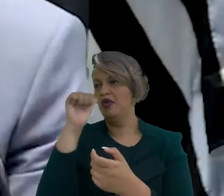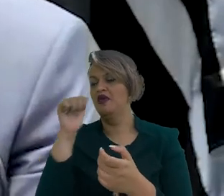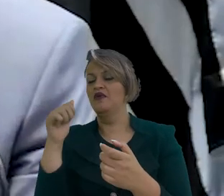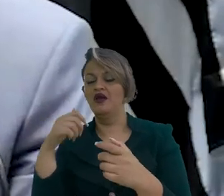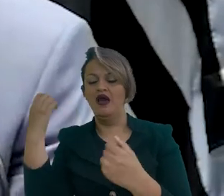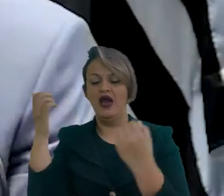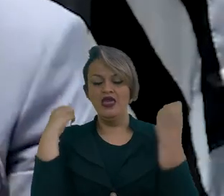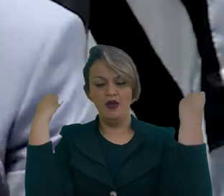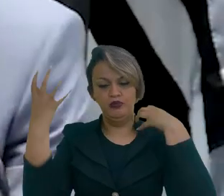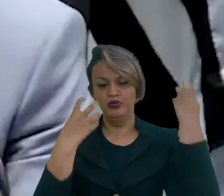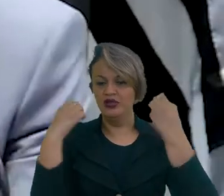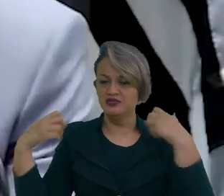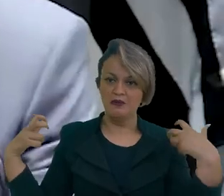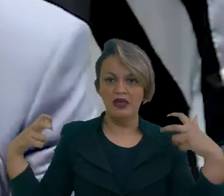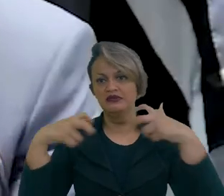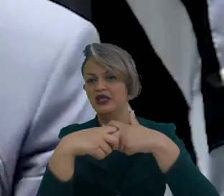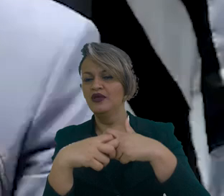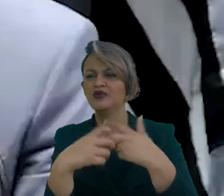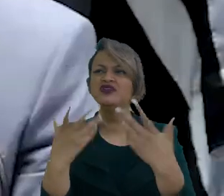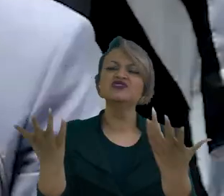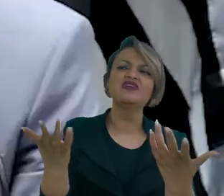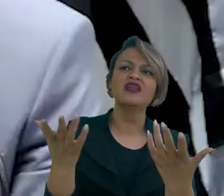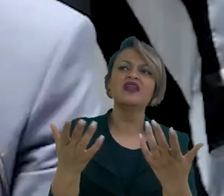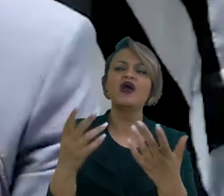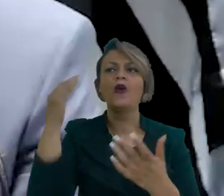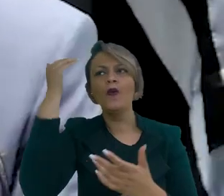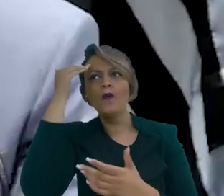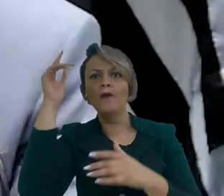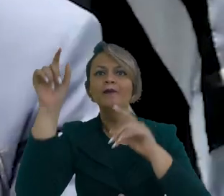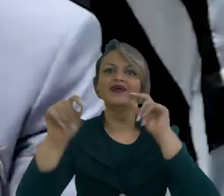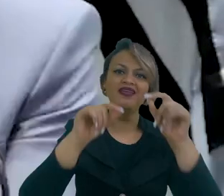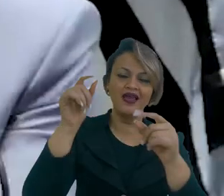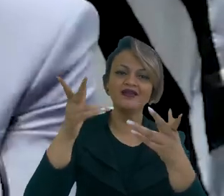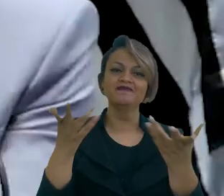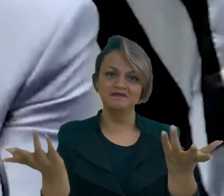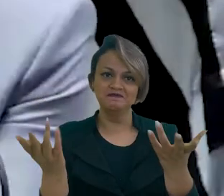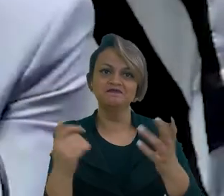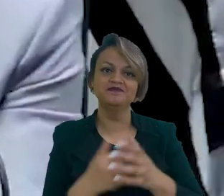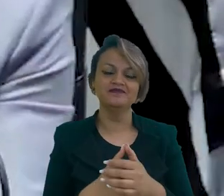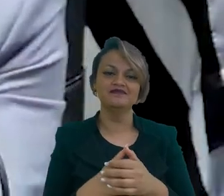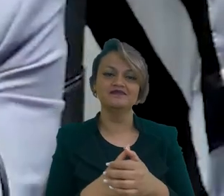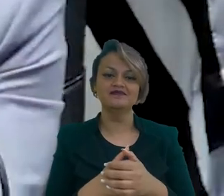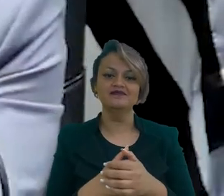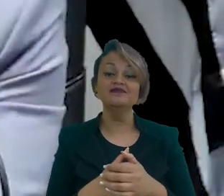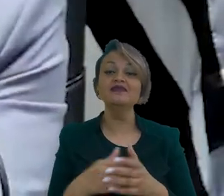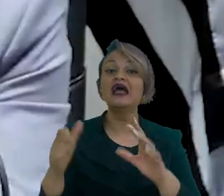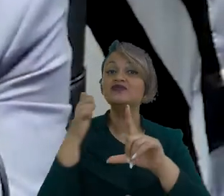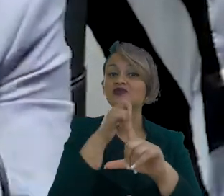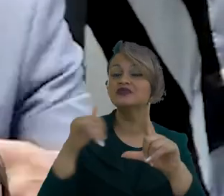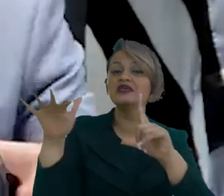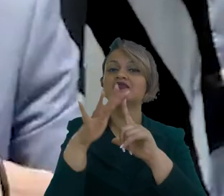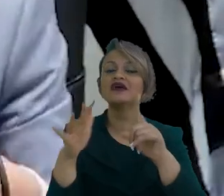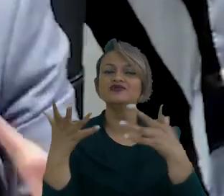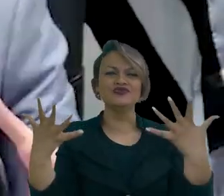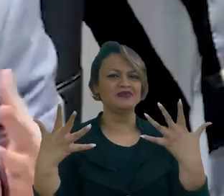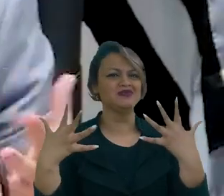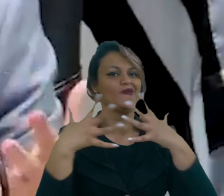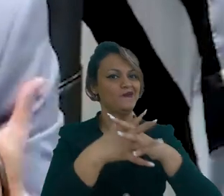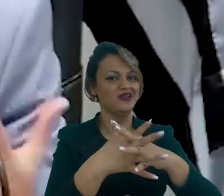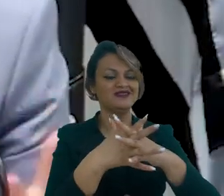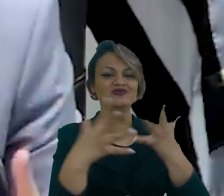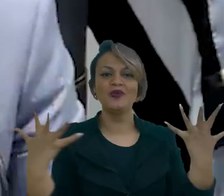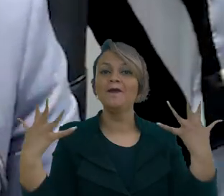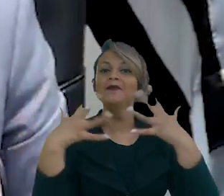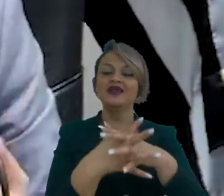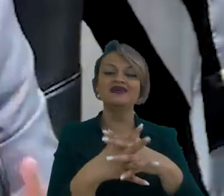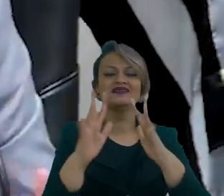daí caiu um raio sei lá né E daí a gente ficava questionando qual era a causa não é isso que ah mas a sociedade está mais